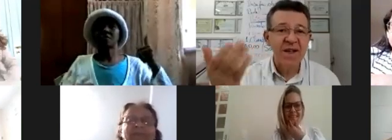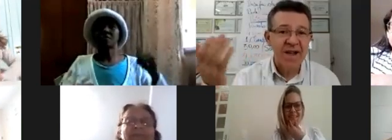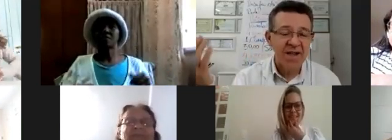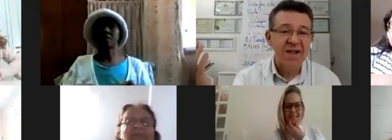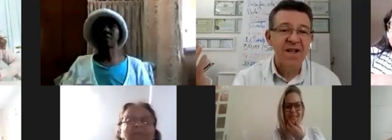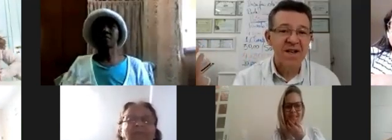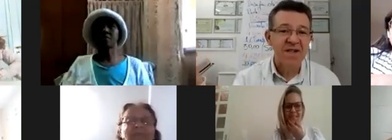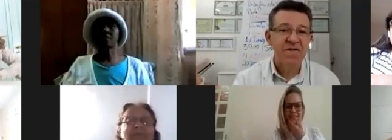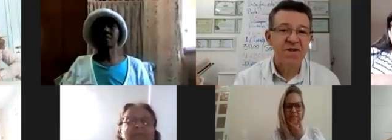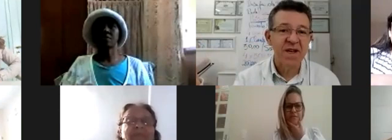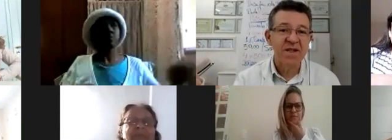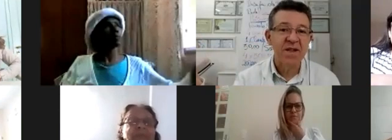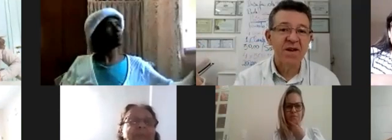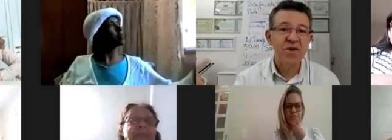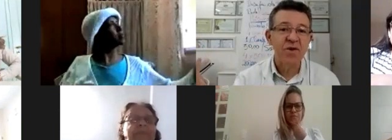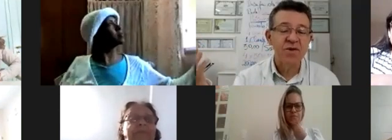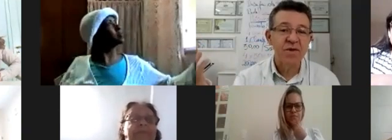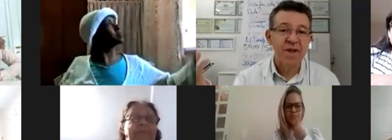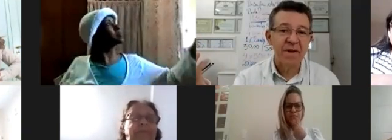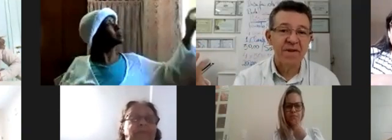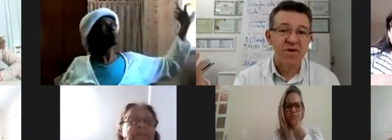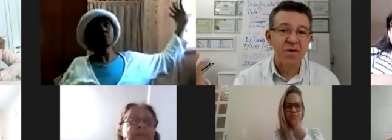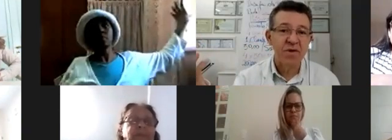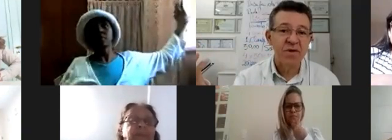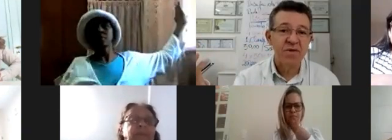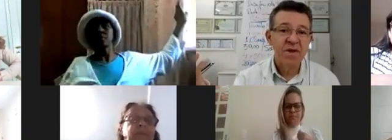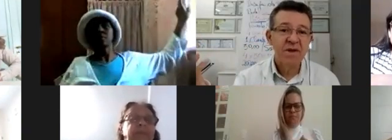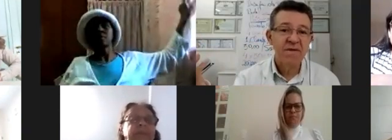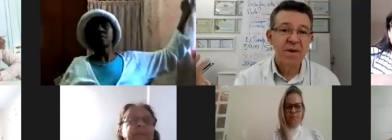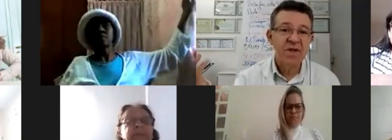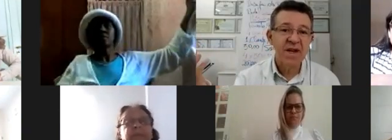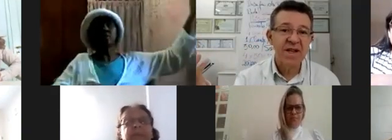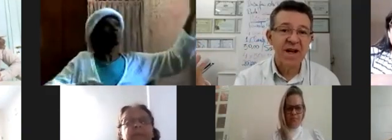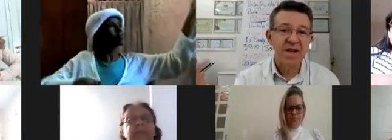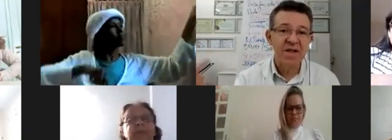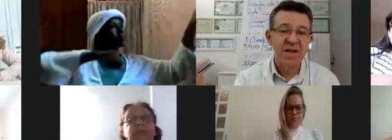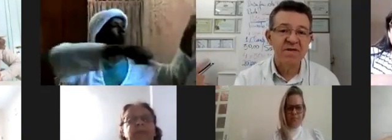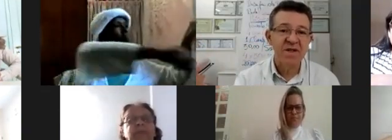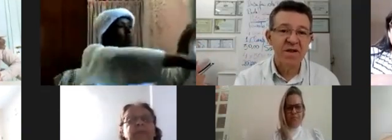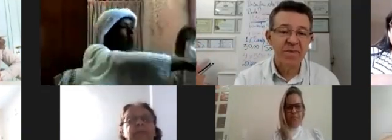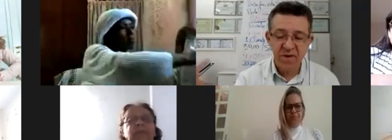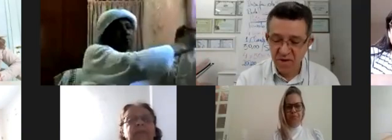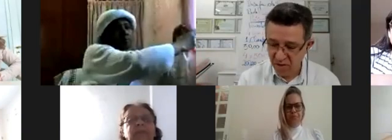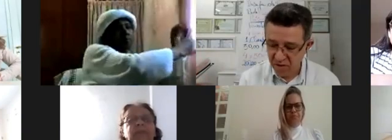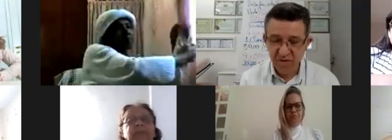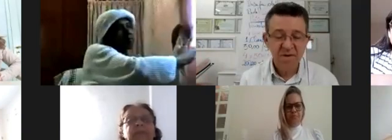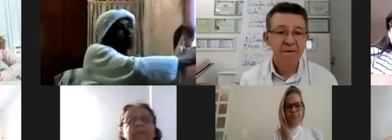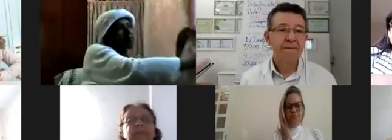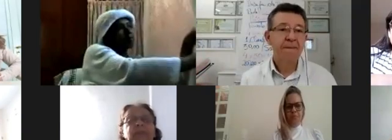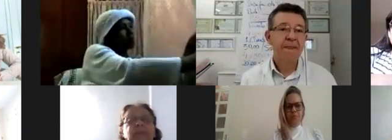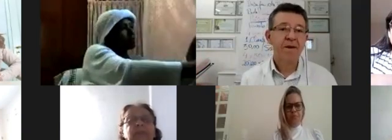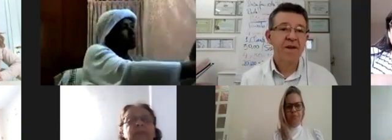pouco a claridade que está atrás de você, senão seu rosto não dá para ver o seu rosto. Fica muita claridade atrás de você, não dá para ver o seu